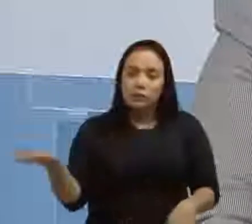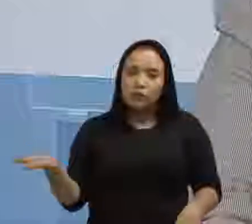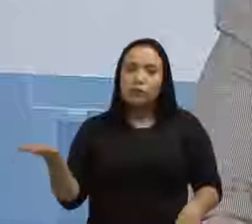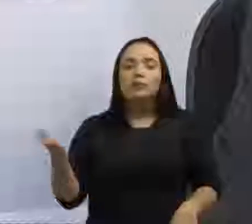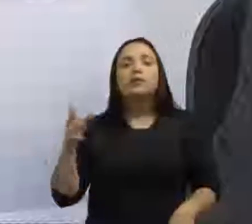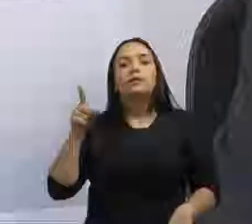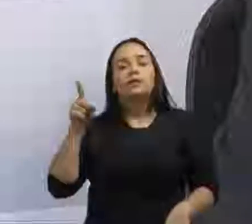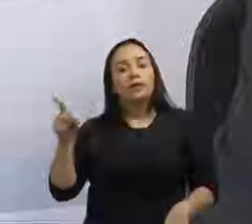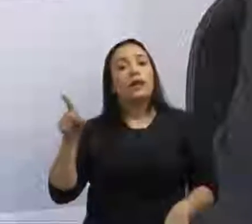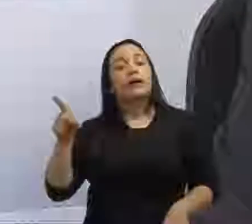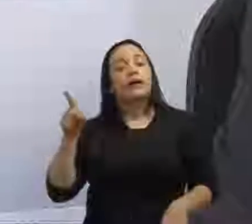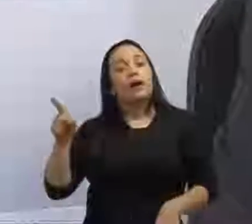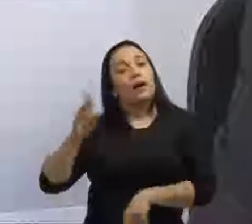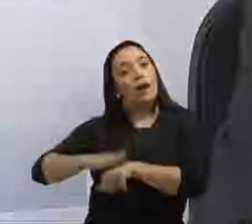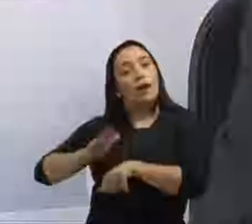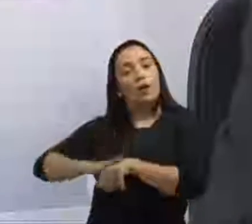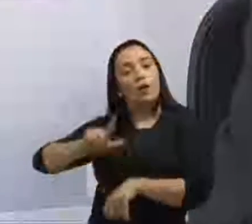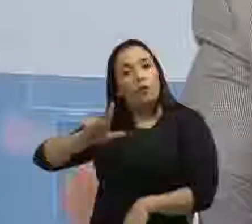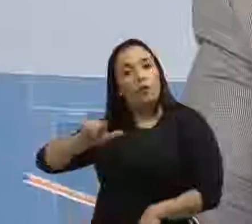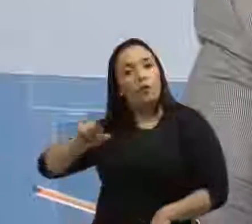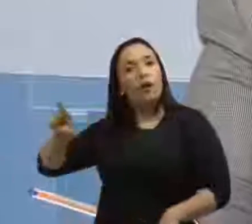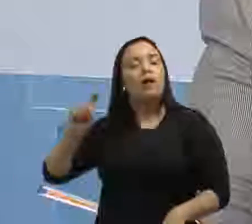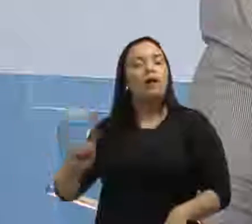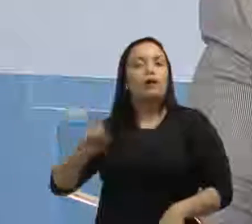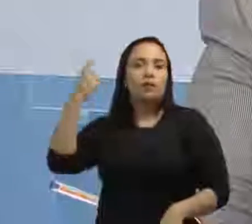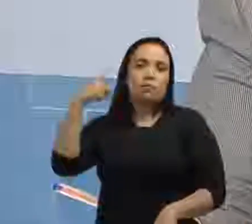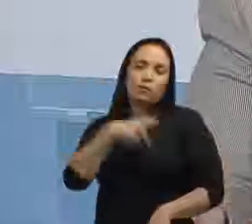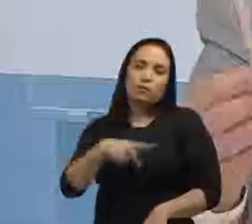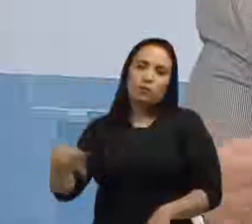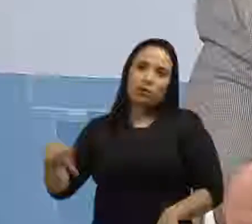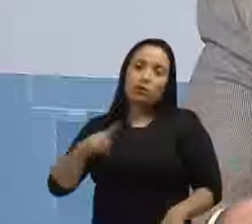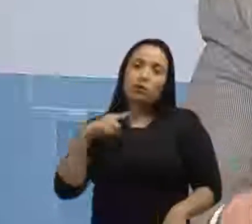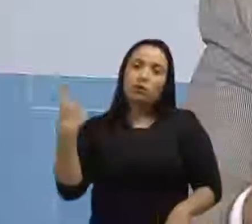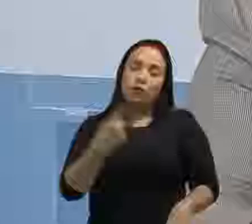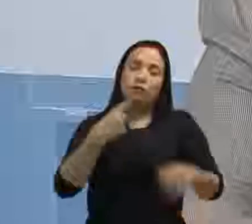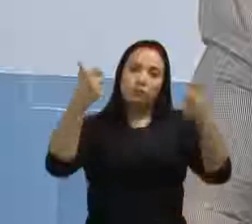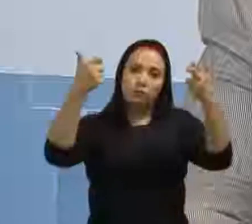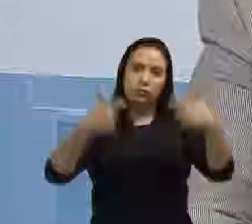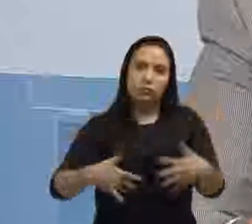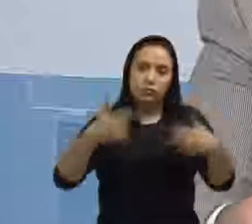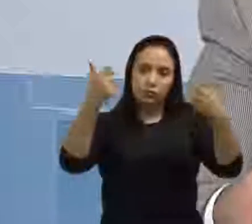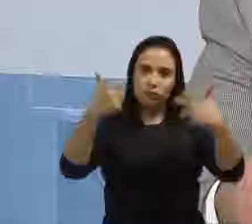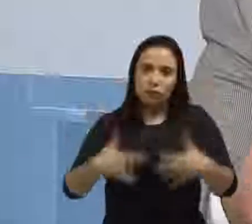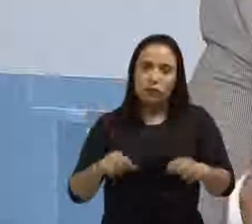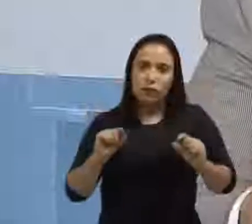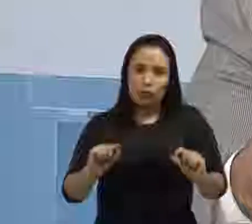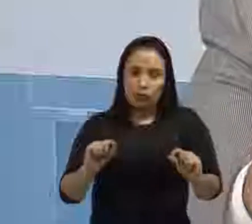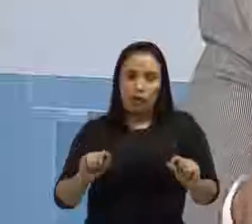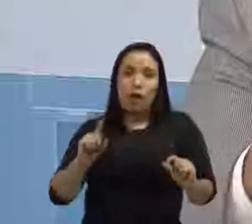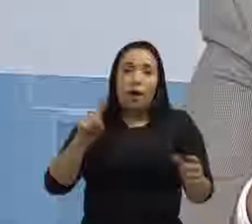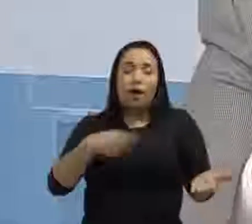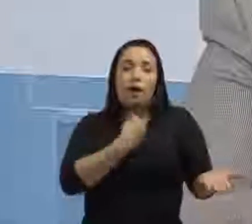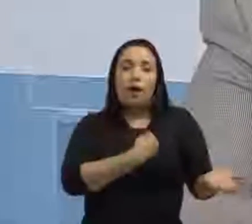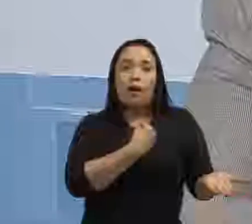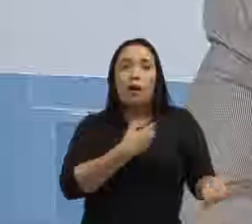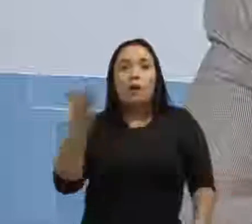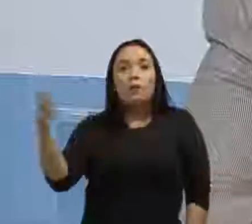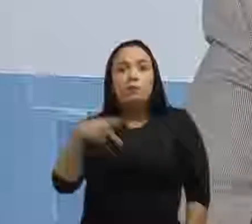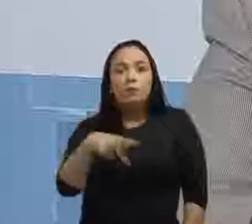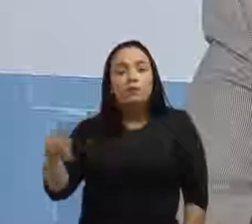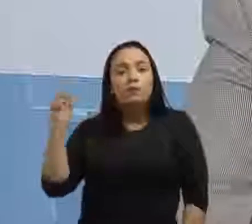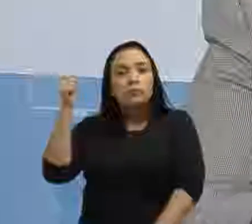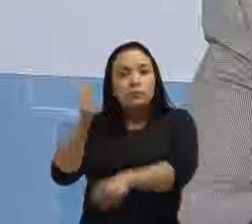pelo Barroso. Só que o Lula é um ex-presidente. E nós estamos falando do presidente em exercício no